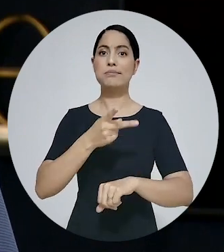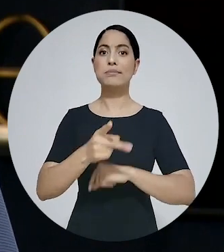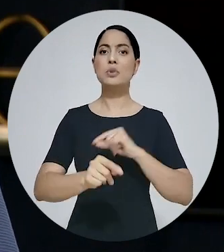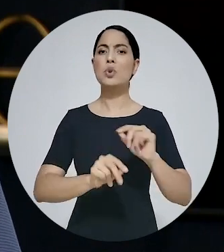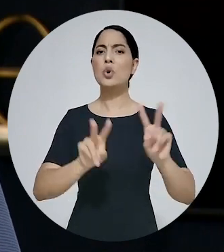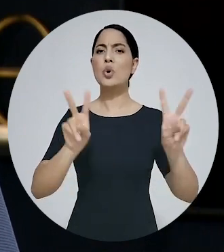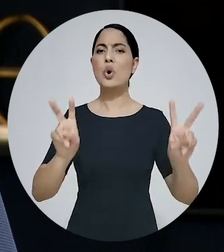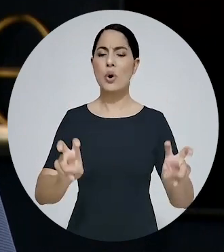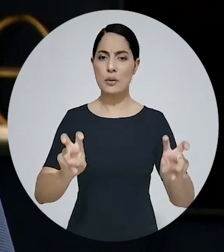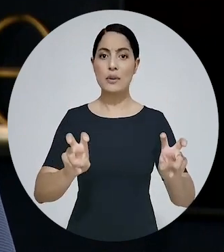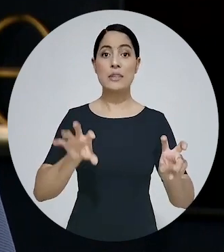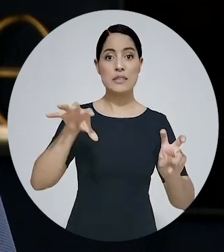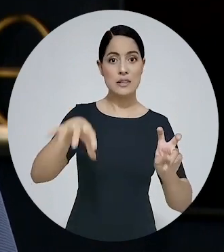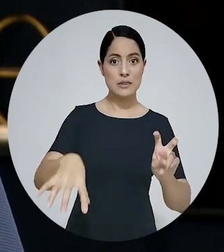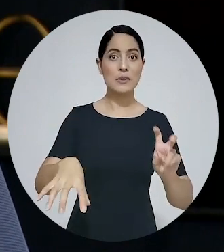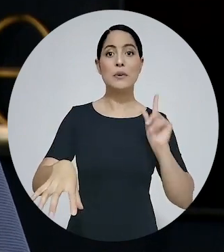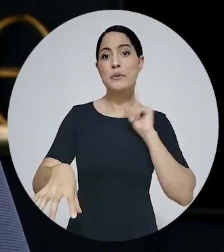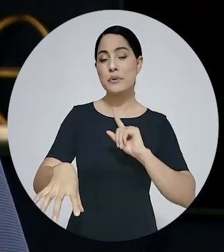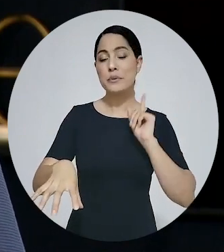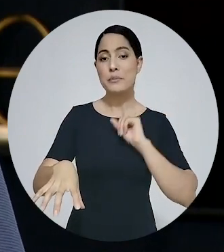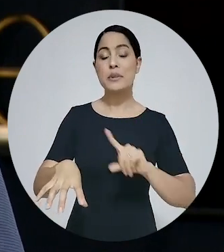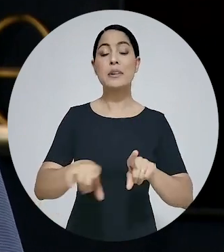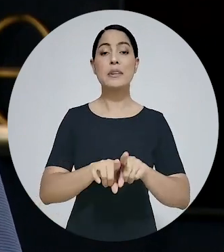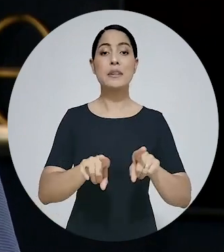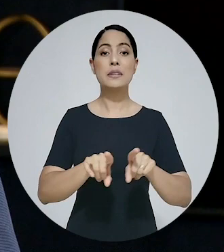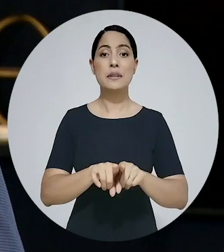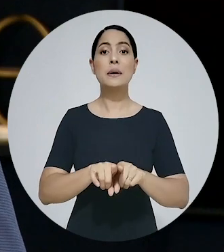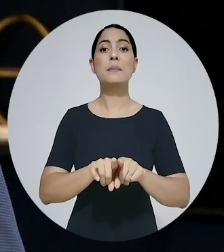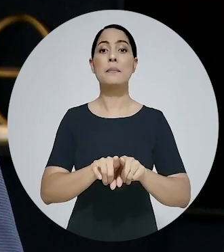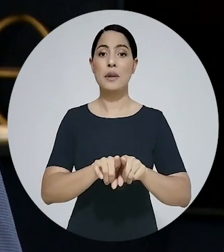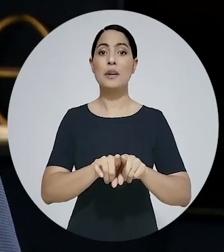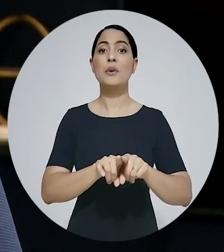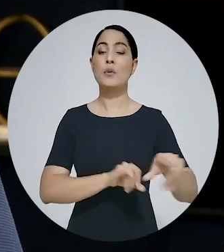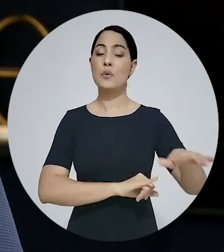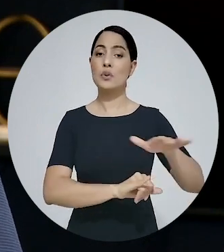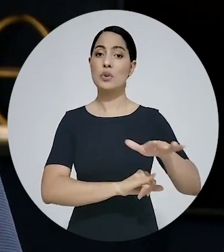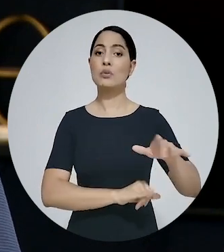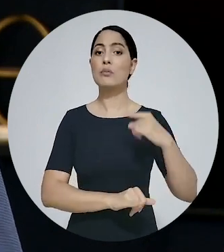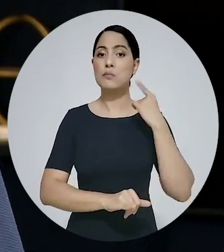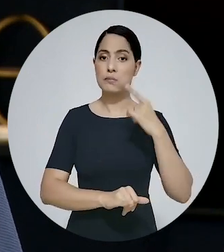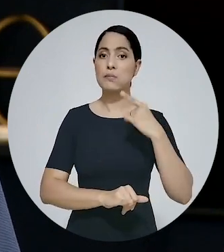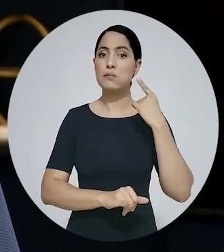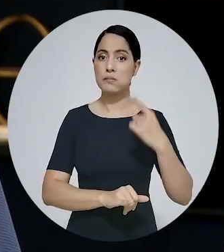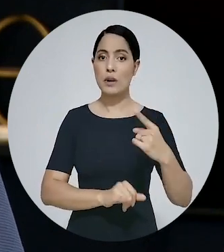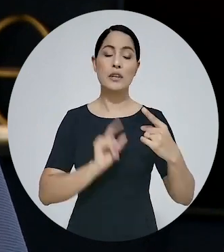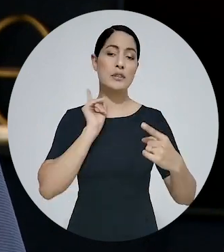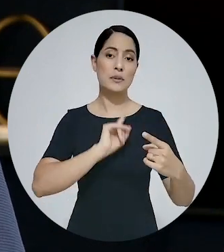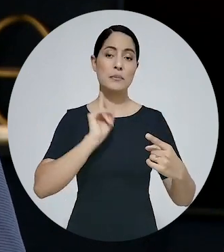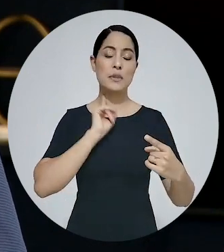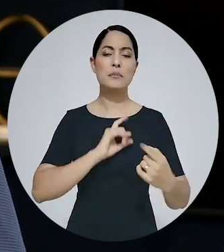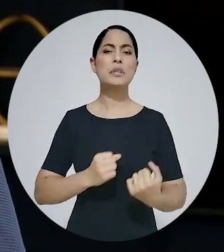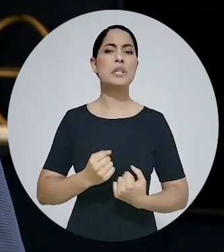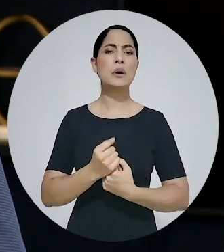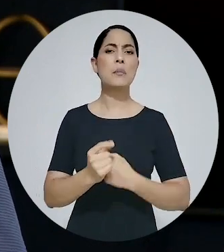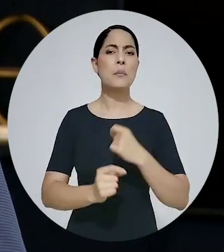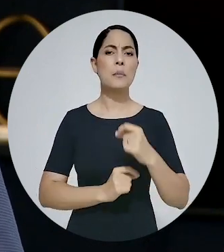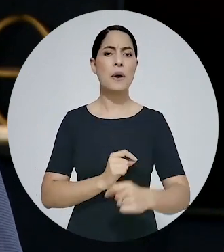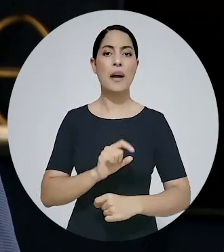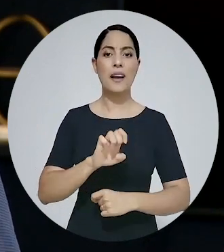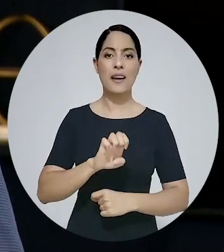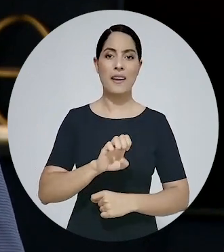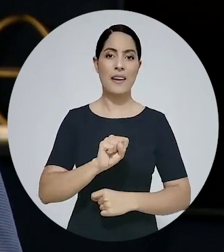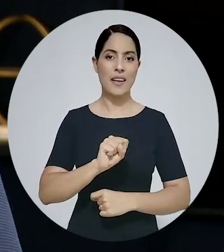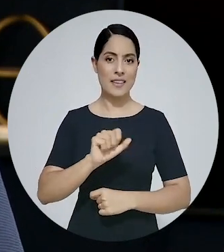pela Seccional Mineira da OAB e pelo Instituto dos Advogados de Minas Gerais, com apoio da Escola